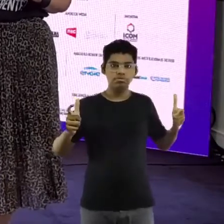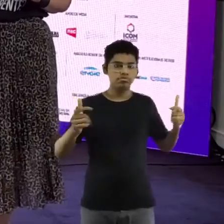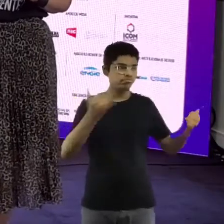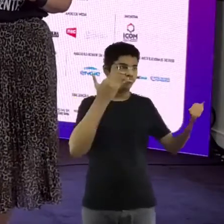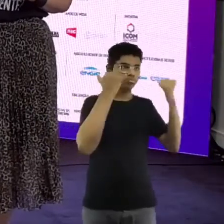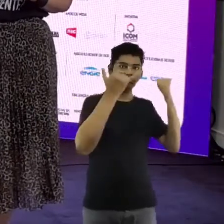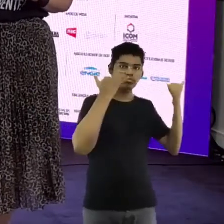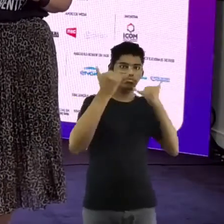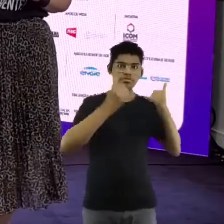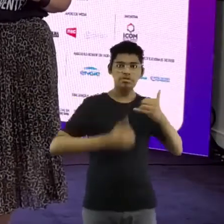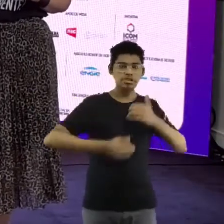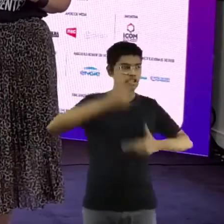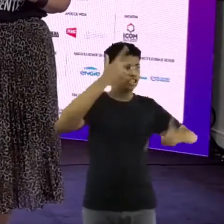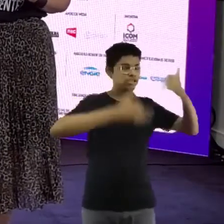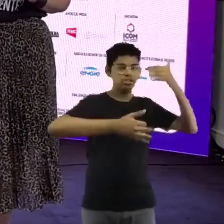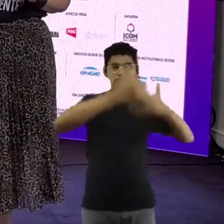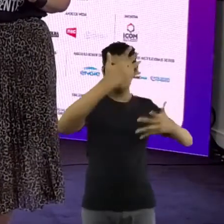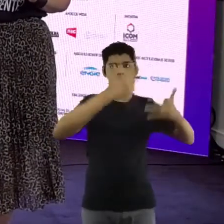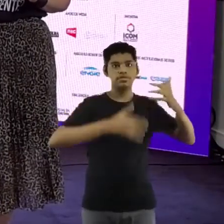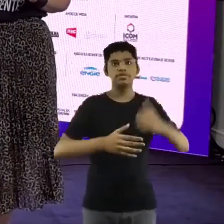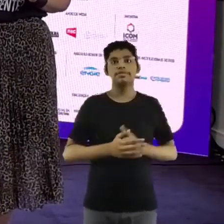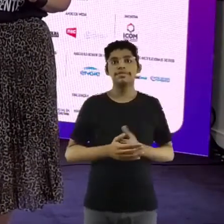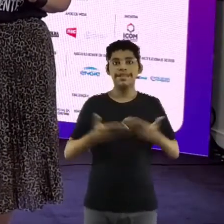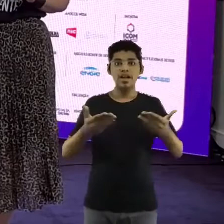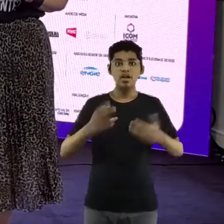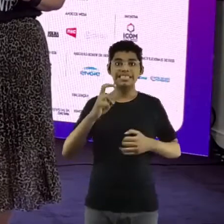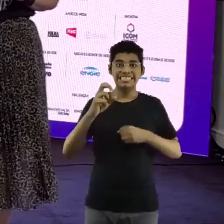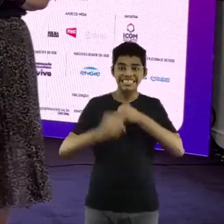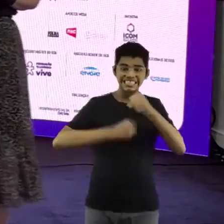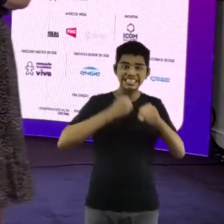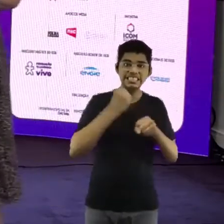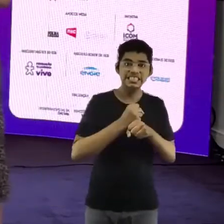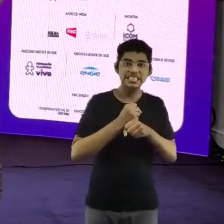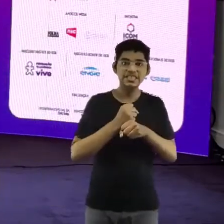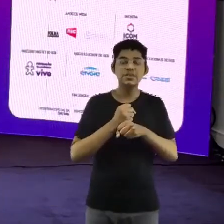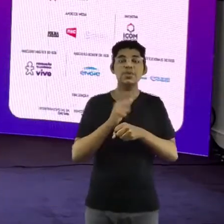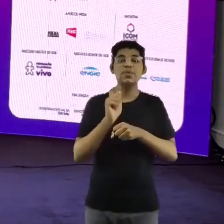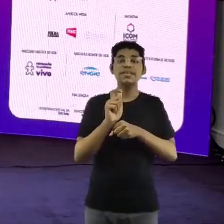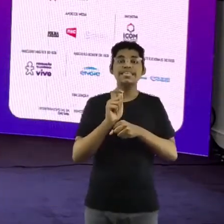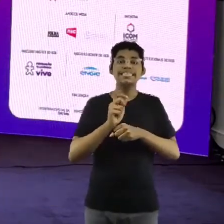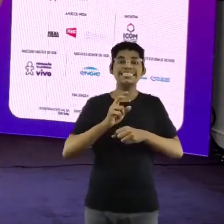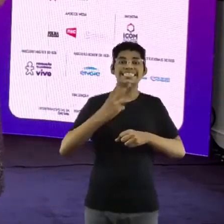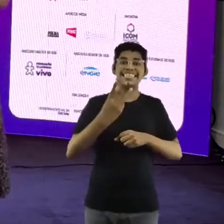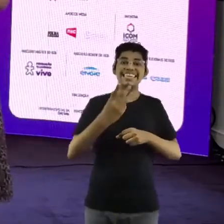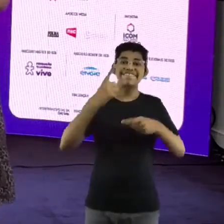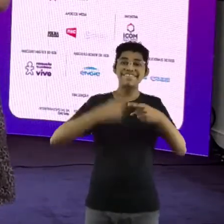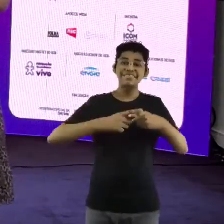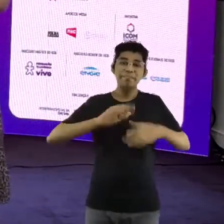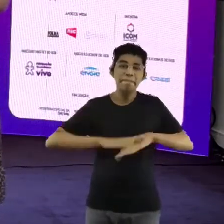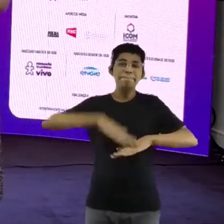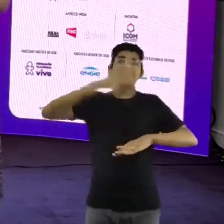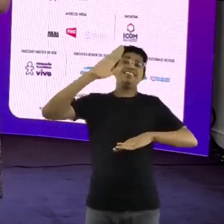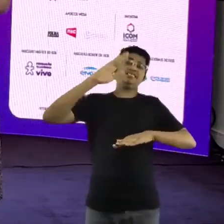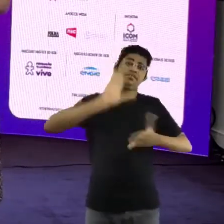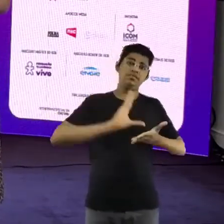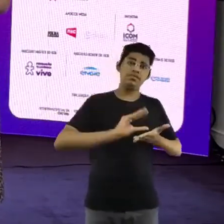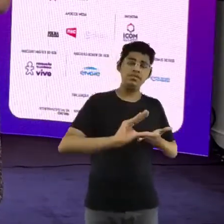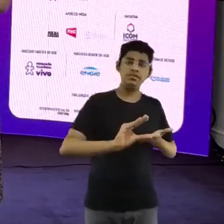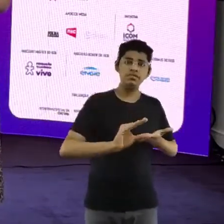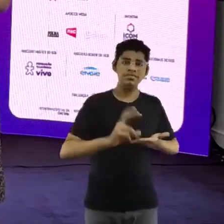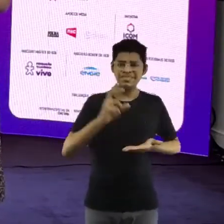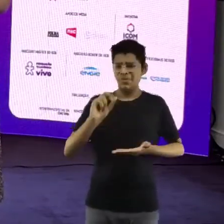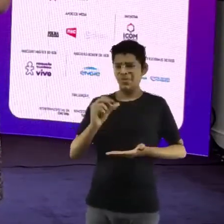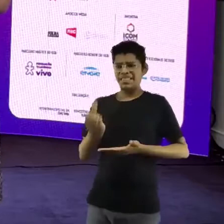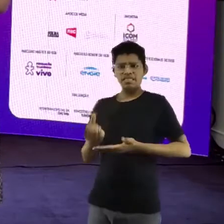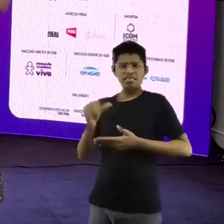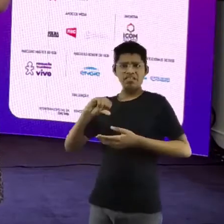próximos 5 anos 3 vezes mais dados do que tem agora. Nós temos 59 zettabytes, eu não sei nem o que é isso, não